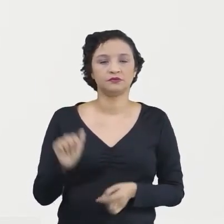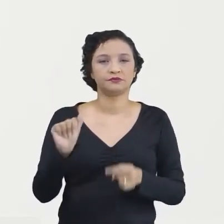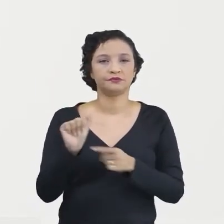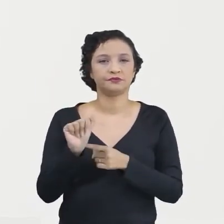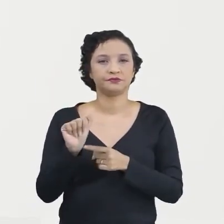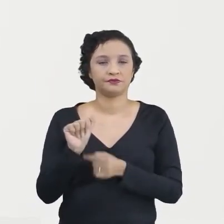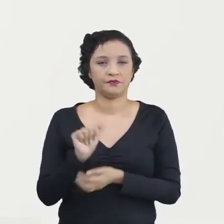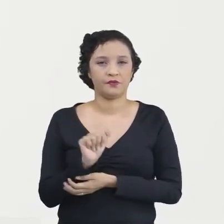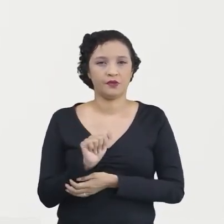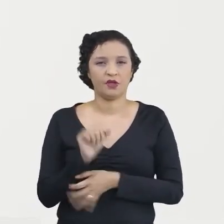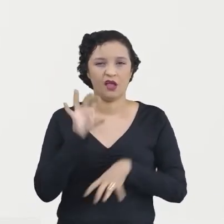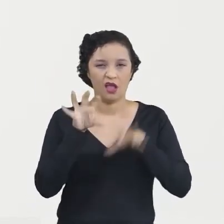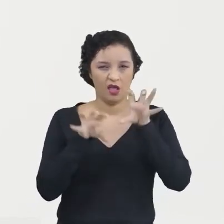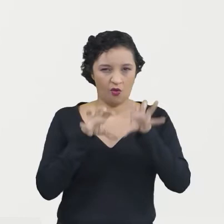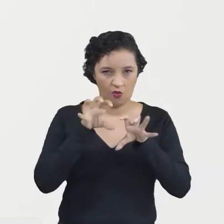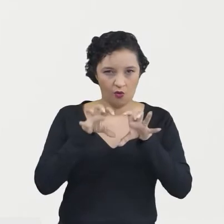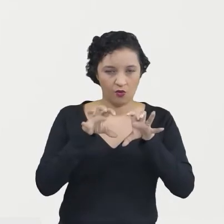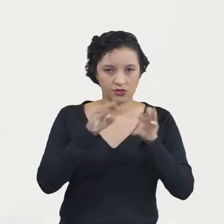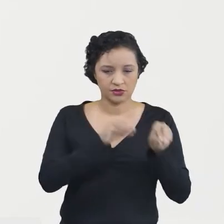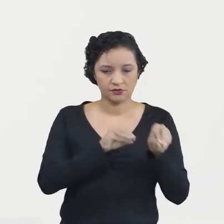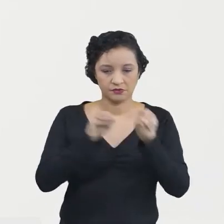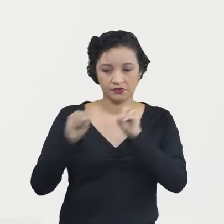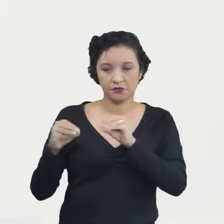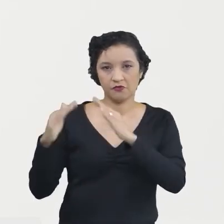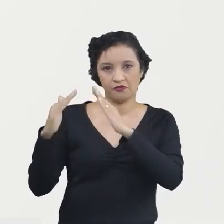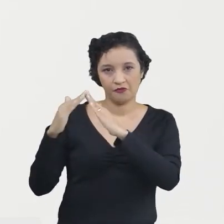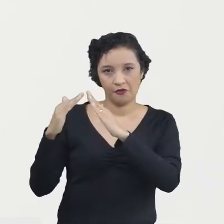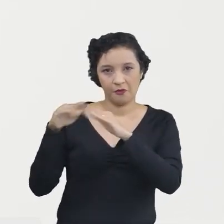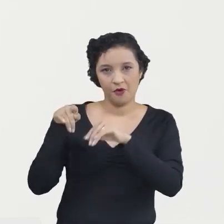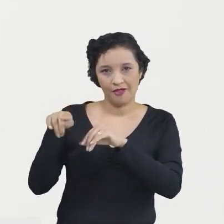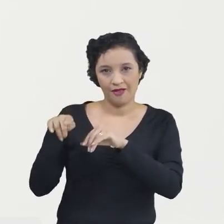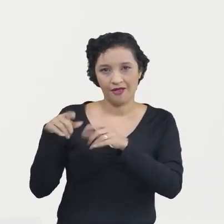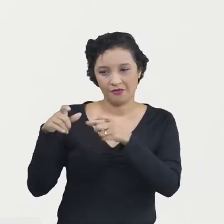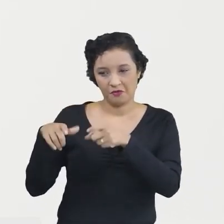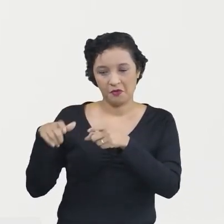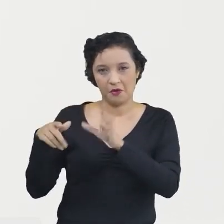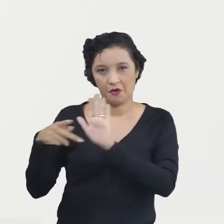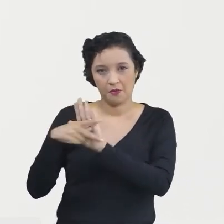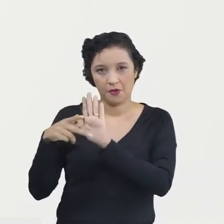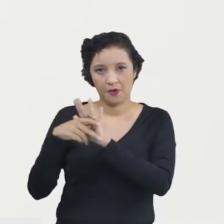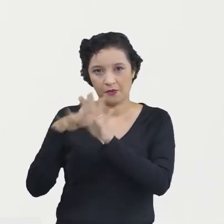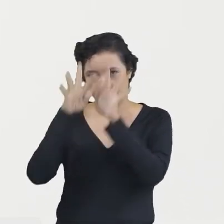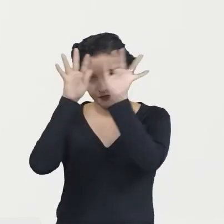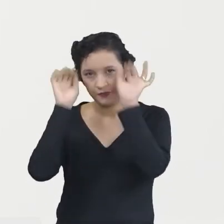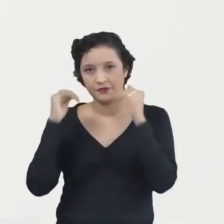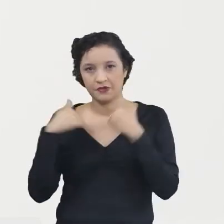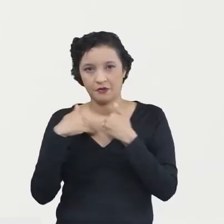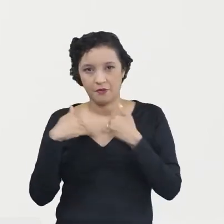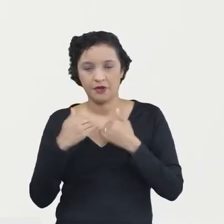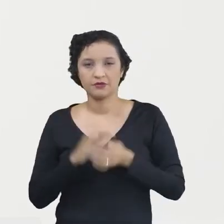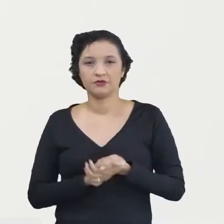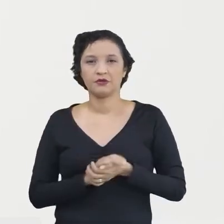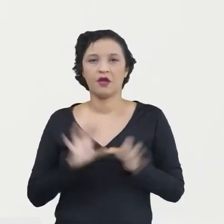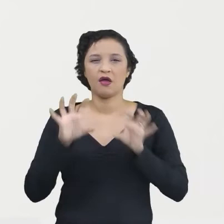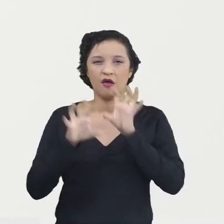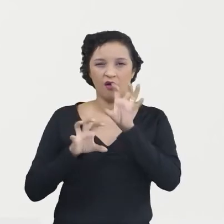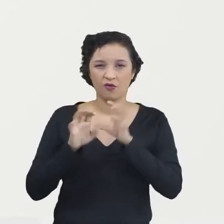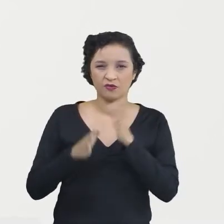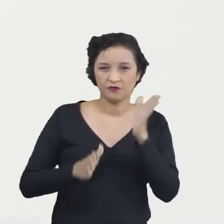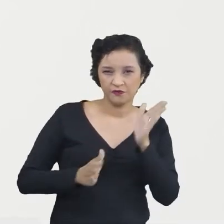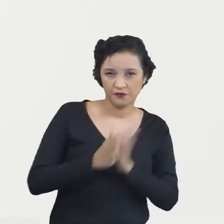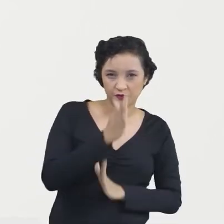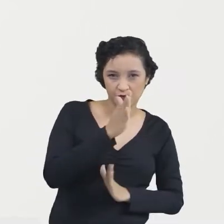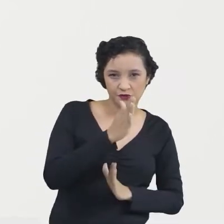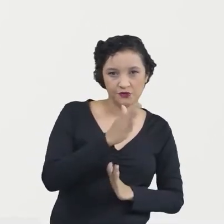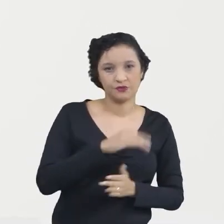A onça foi morar no zoológico? A onça fugiu? A onça vai embora para